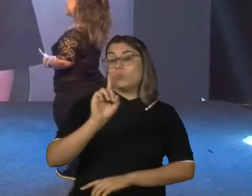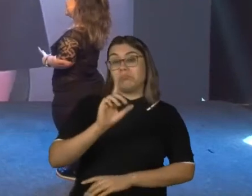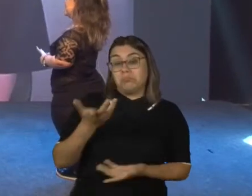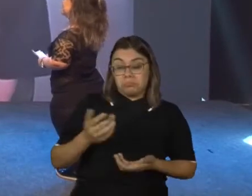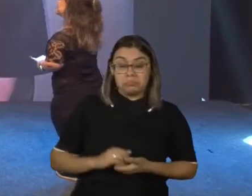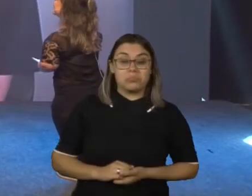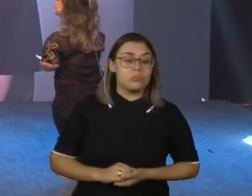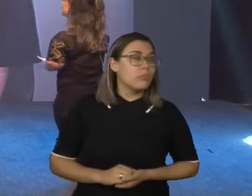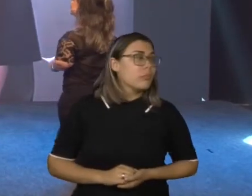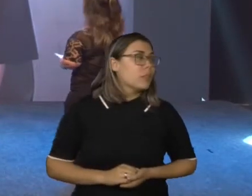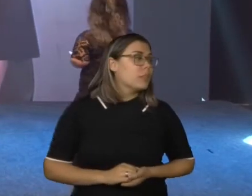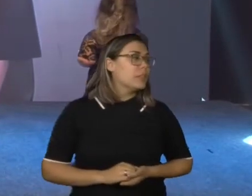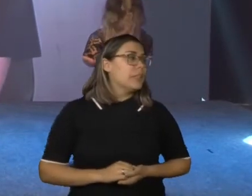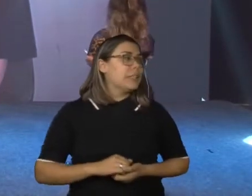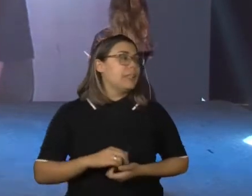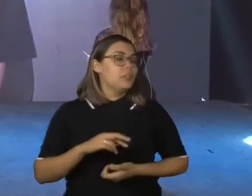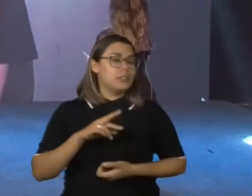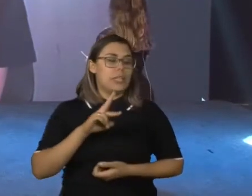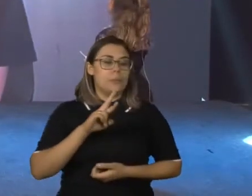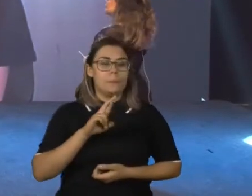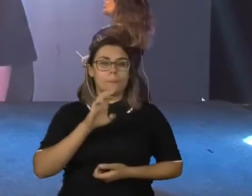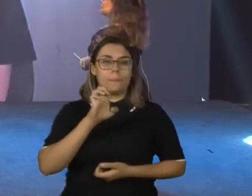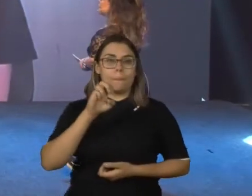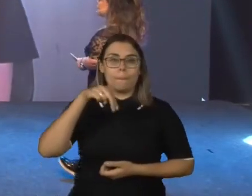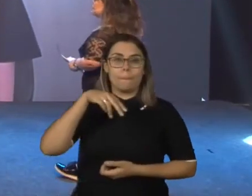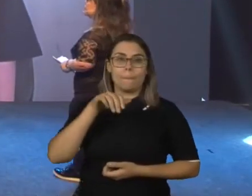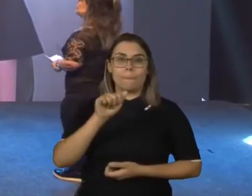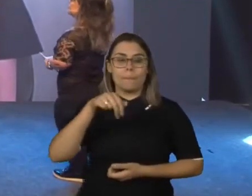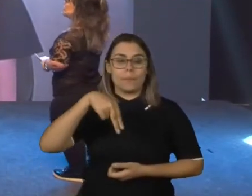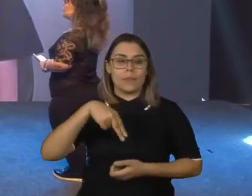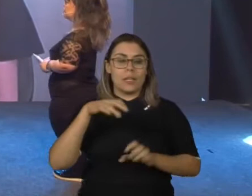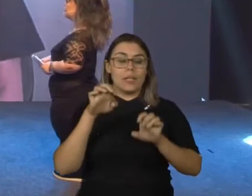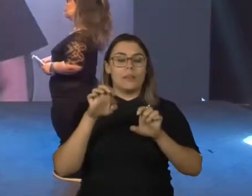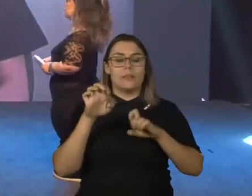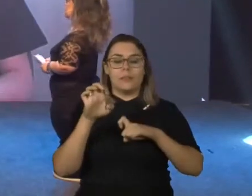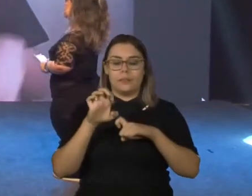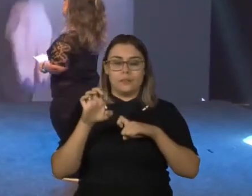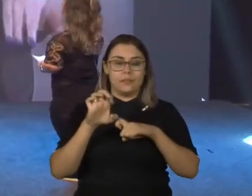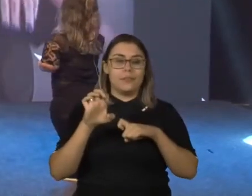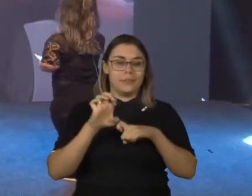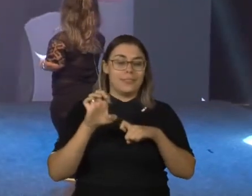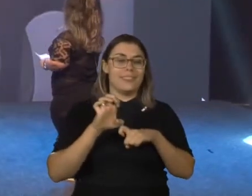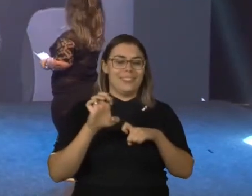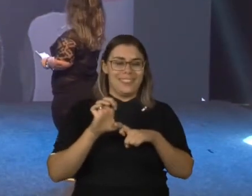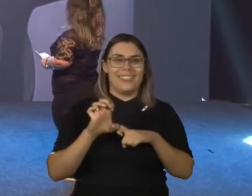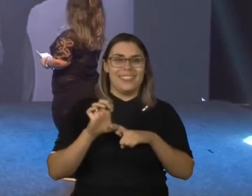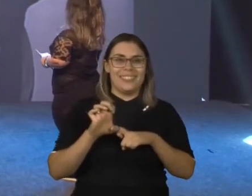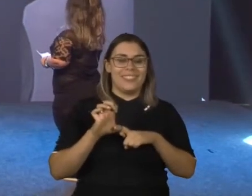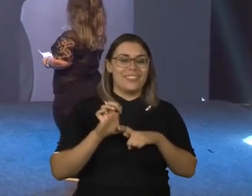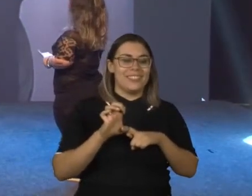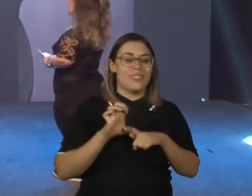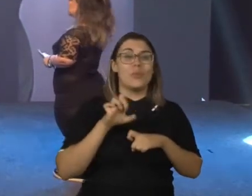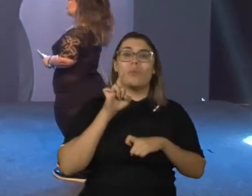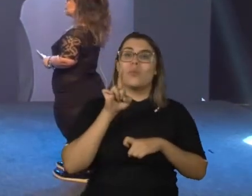Sensacional. Enan, te faço a mesma pergunta. Quem você considera que na tua jornada, até você se tornar médico,